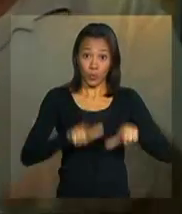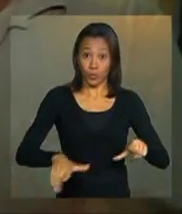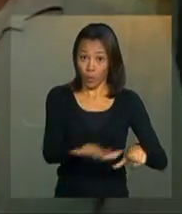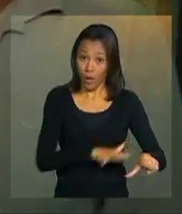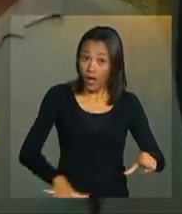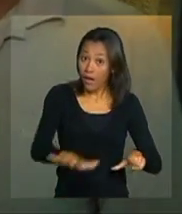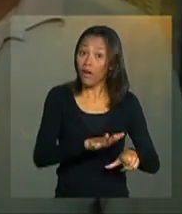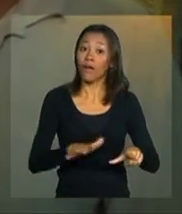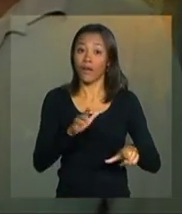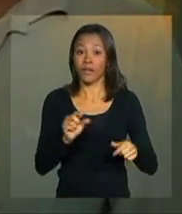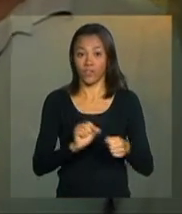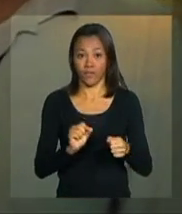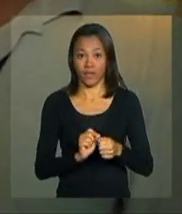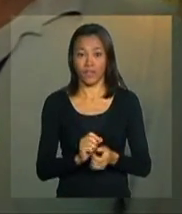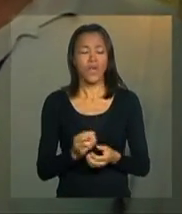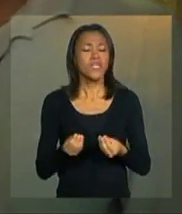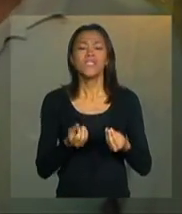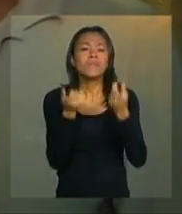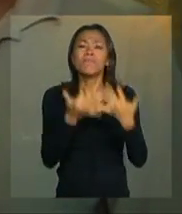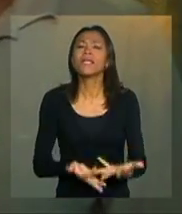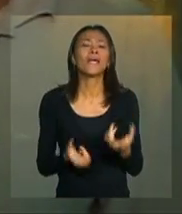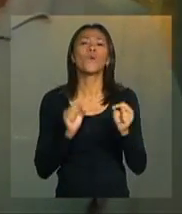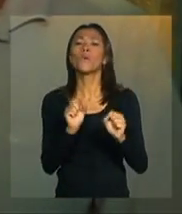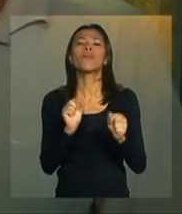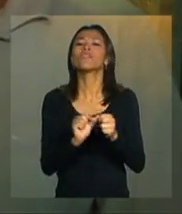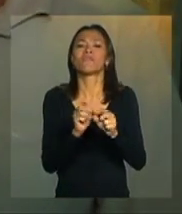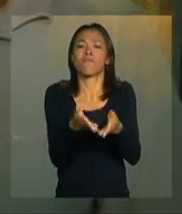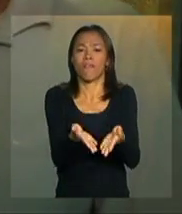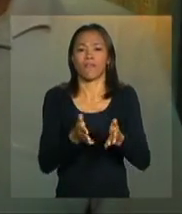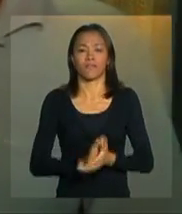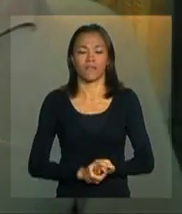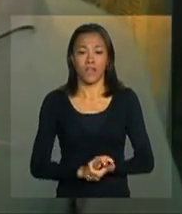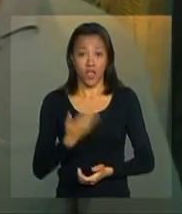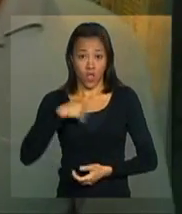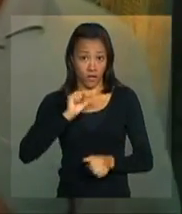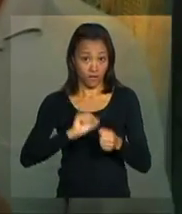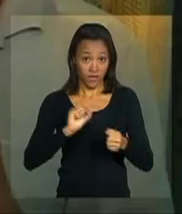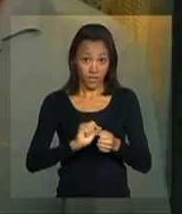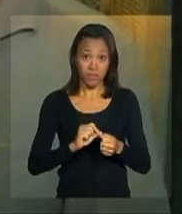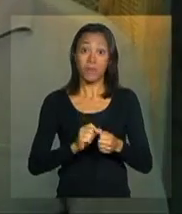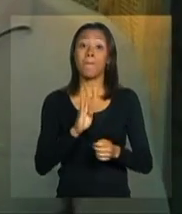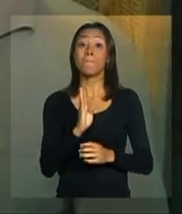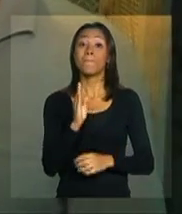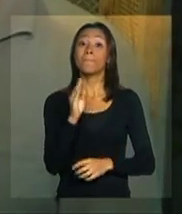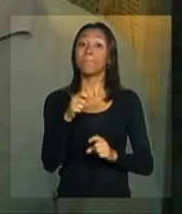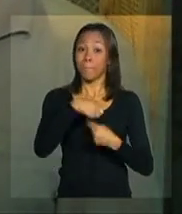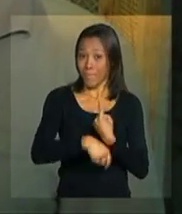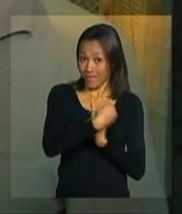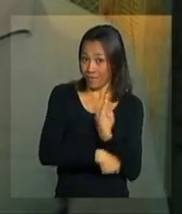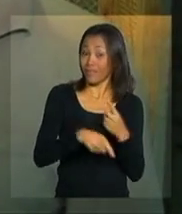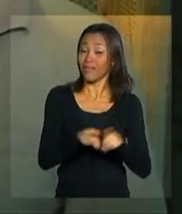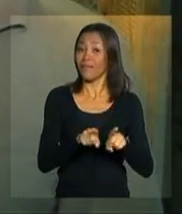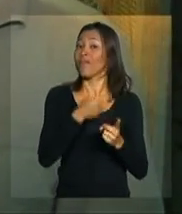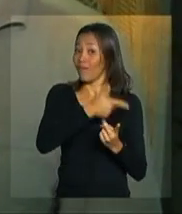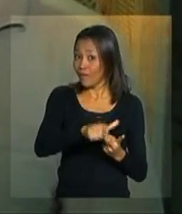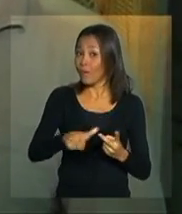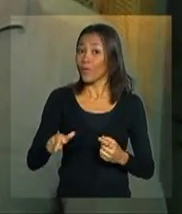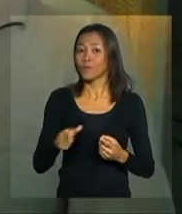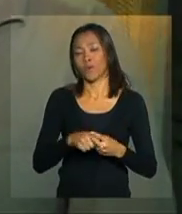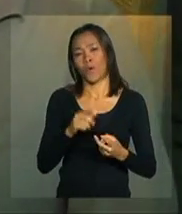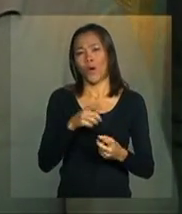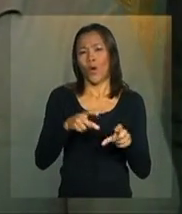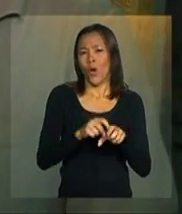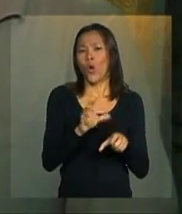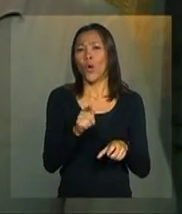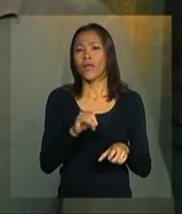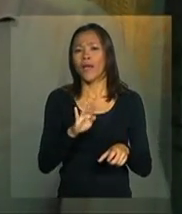né? O todo da propriedade. Explica pra gente o que é que o senhor produz. A gente produz principalmente banana e outros produtos também, né? Como